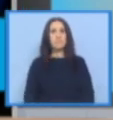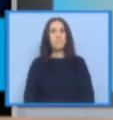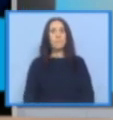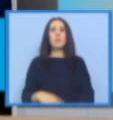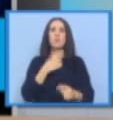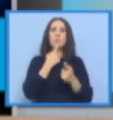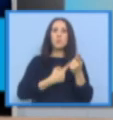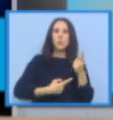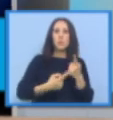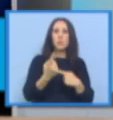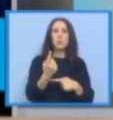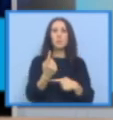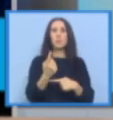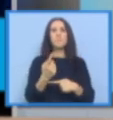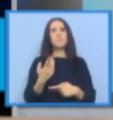denunciando,